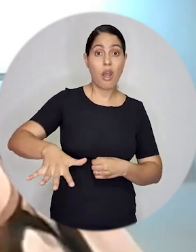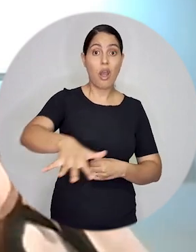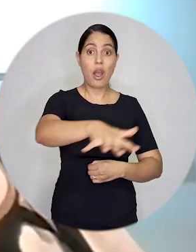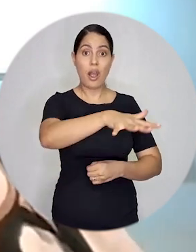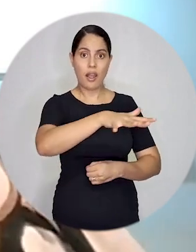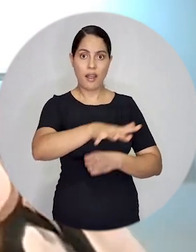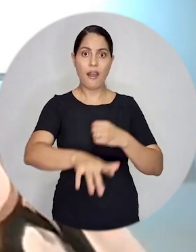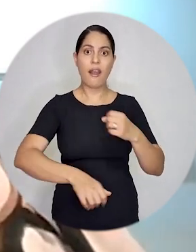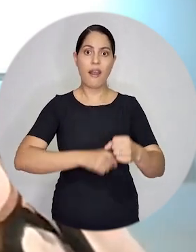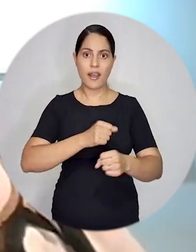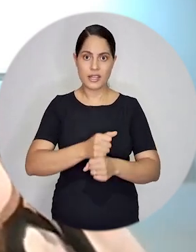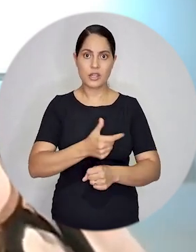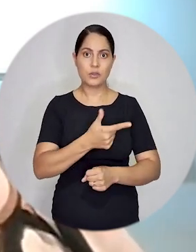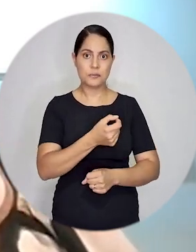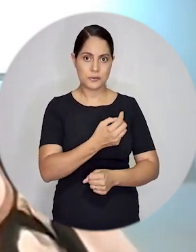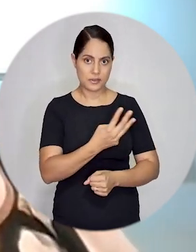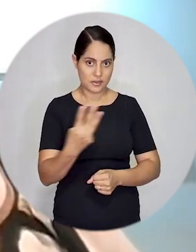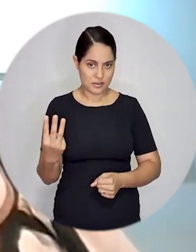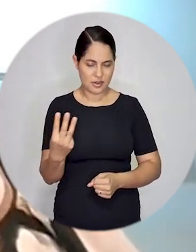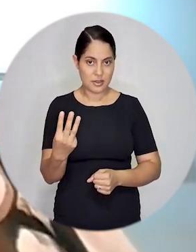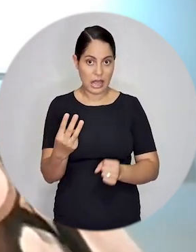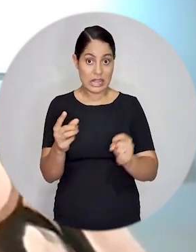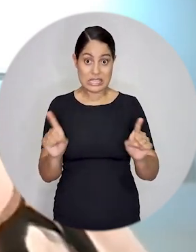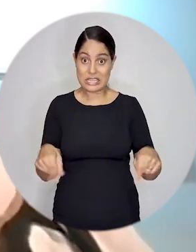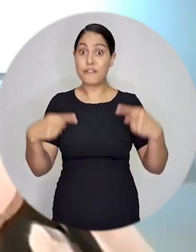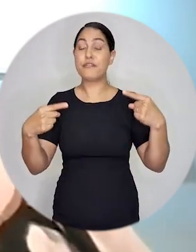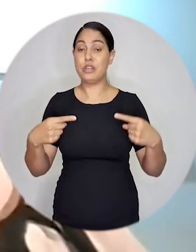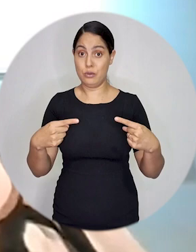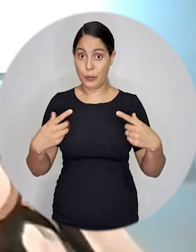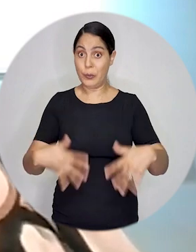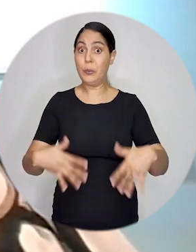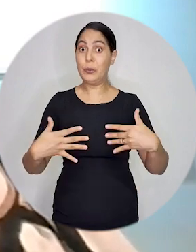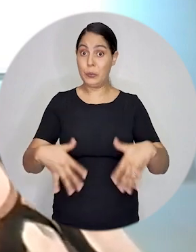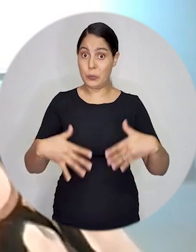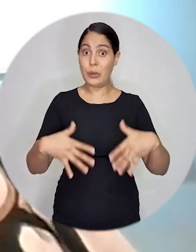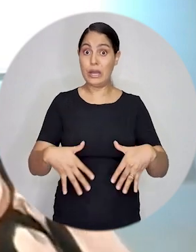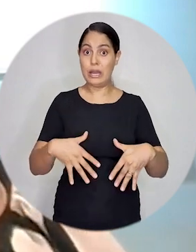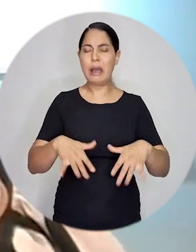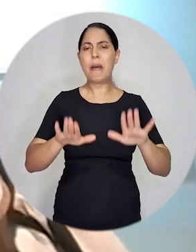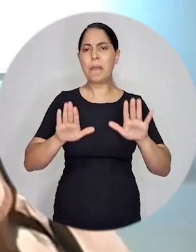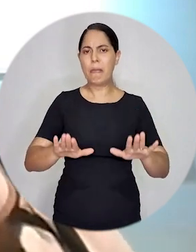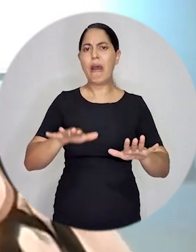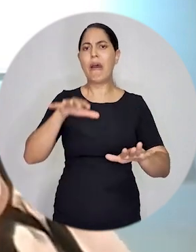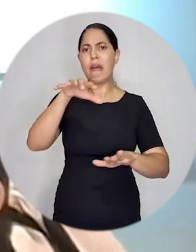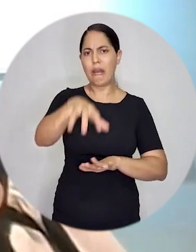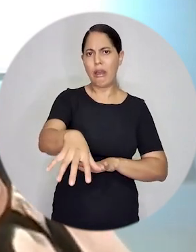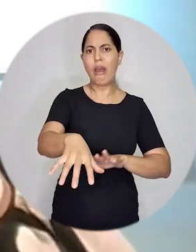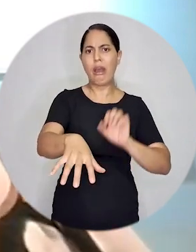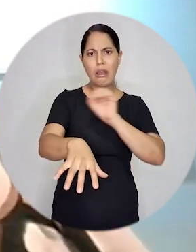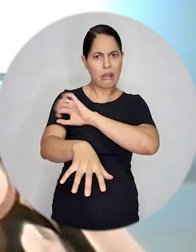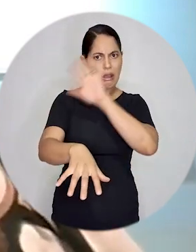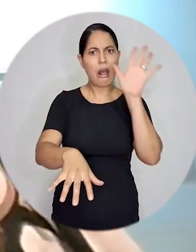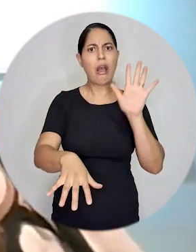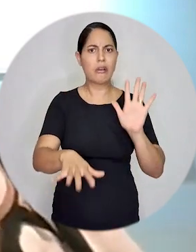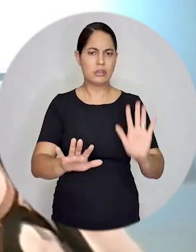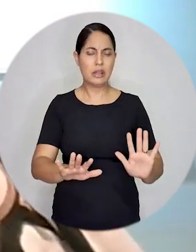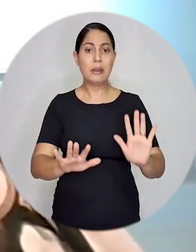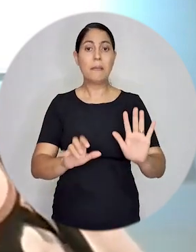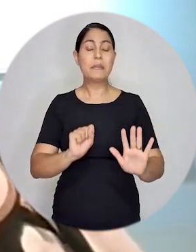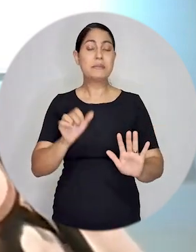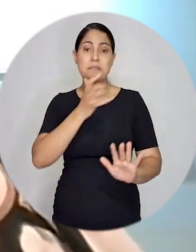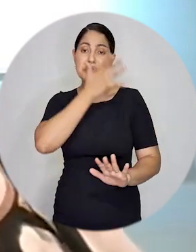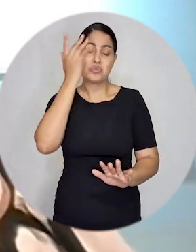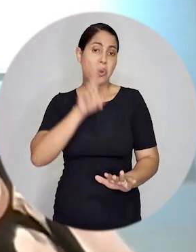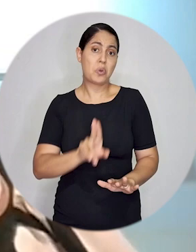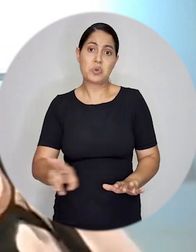básico. E é um desafio para quem está no setor, isso é mais claro, mas para quem